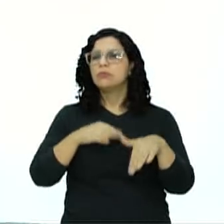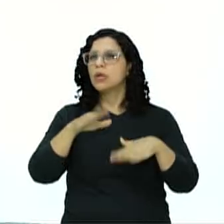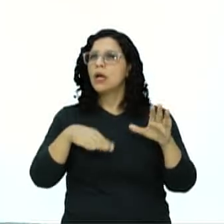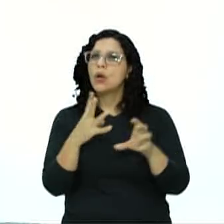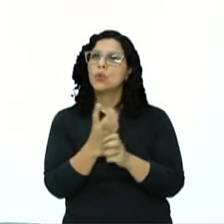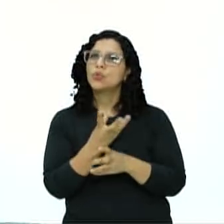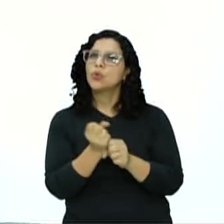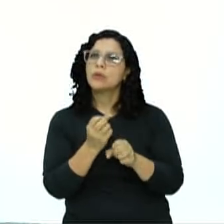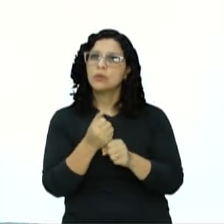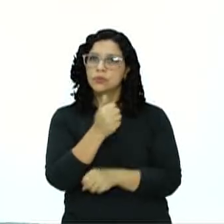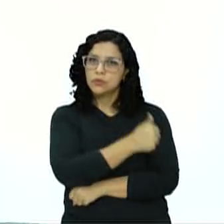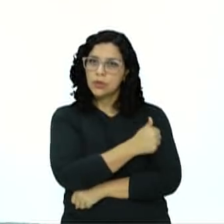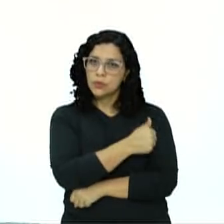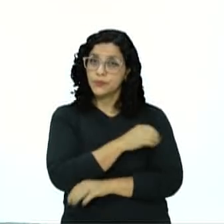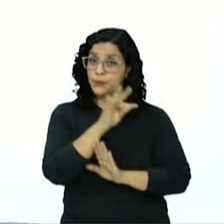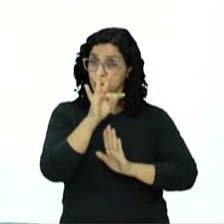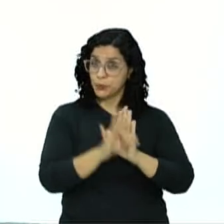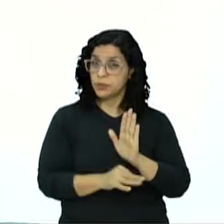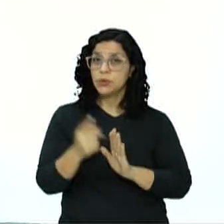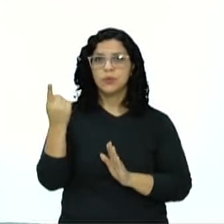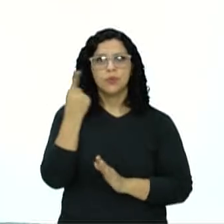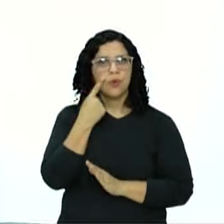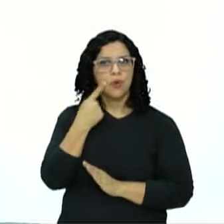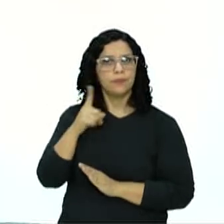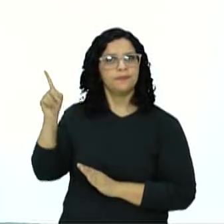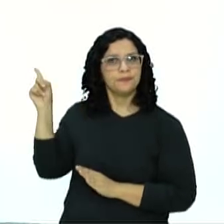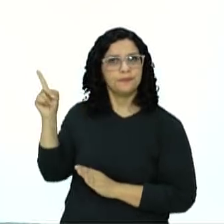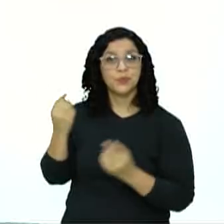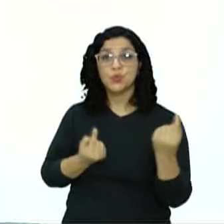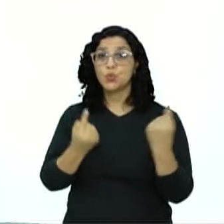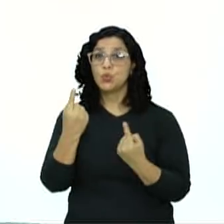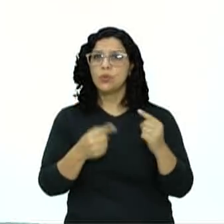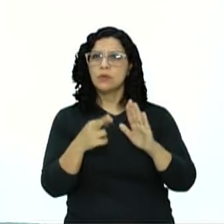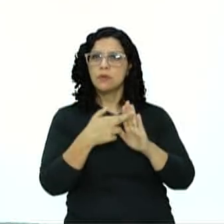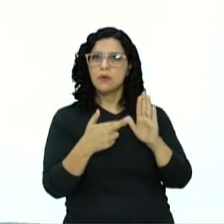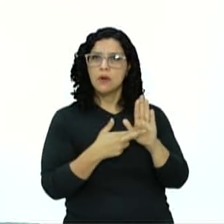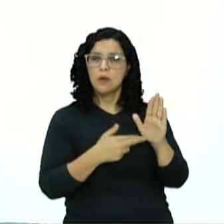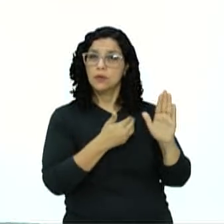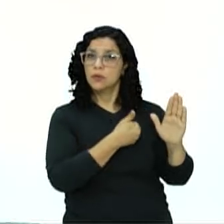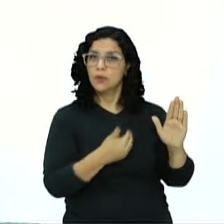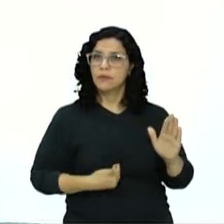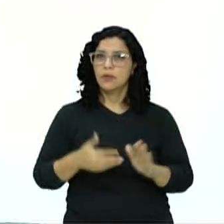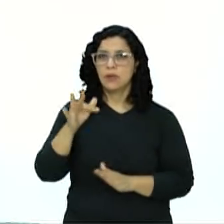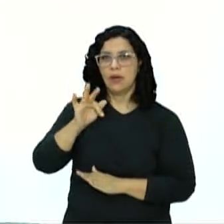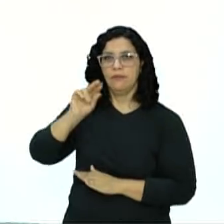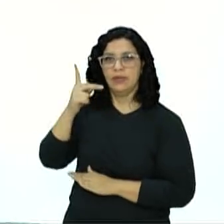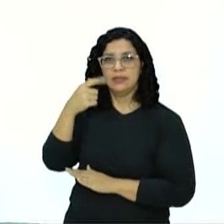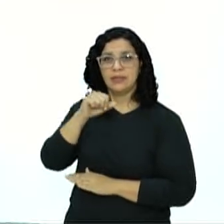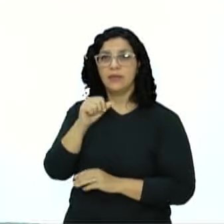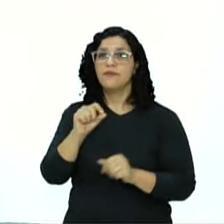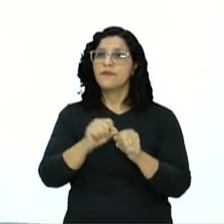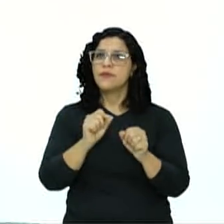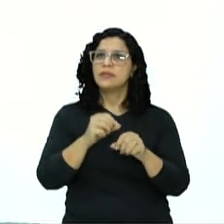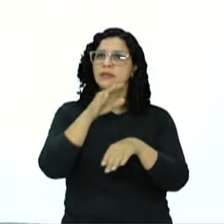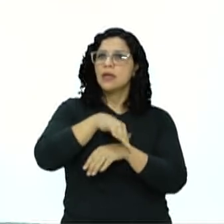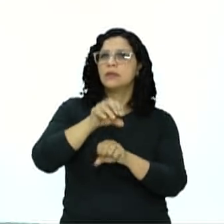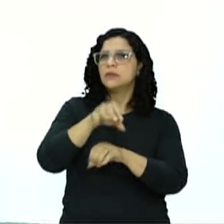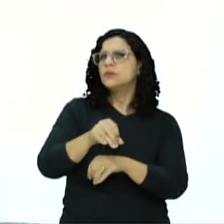alunos. A partir desse texto, vamos lá. Quais as medidas tomadas pelo governo FHC na